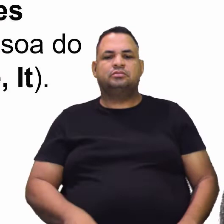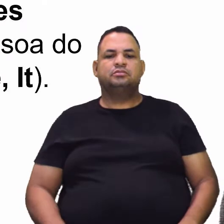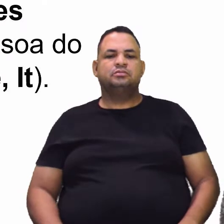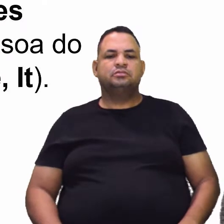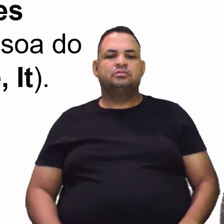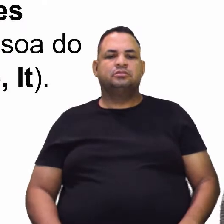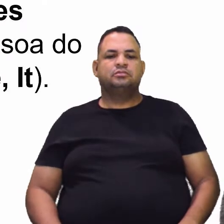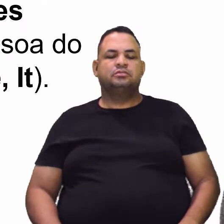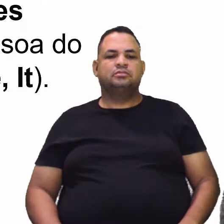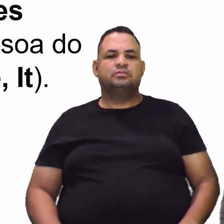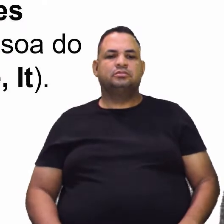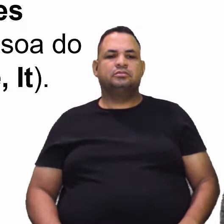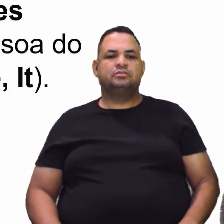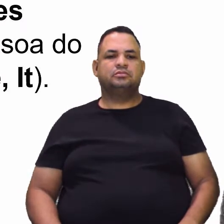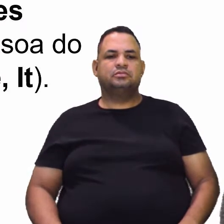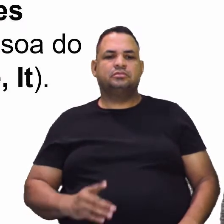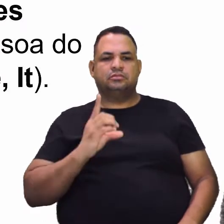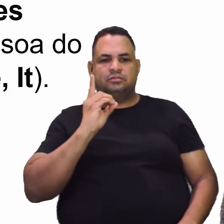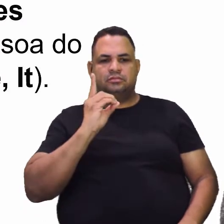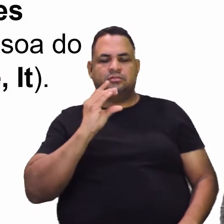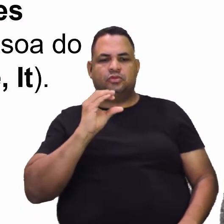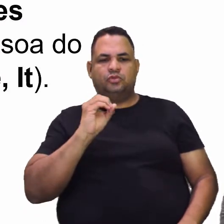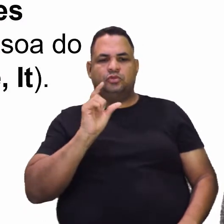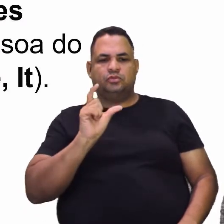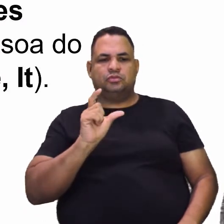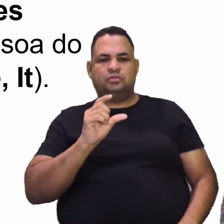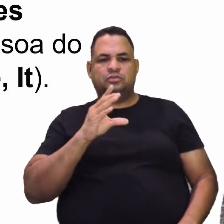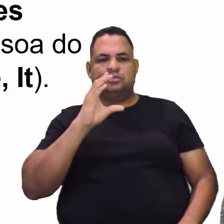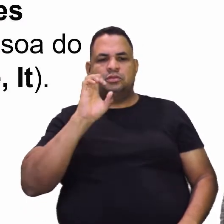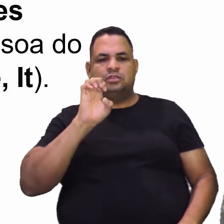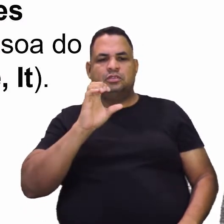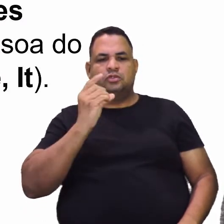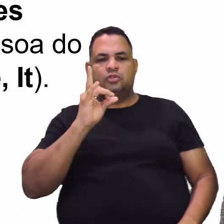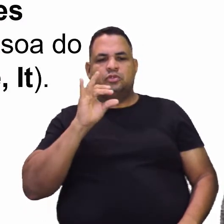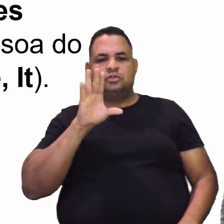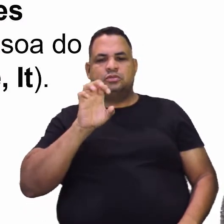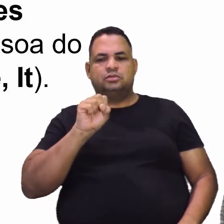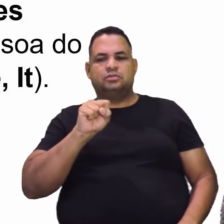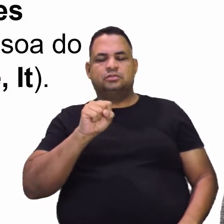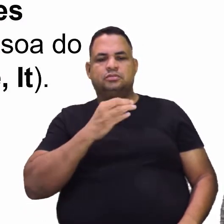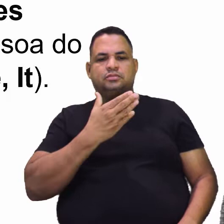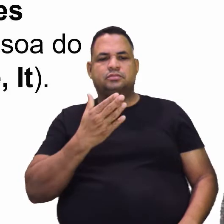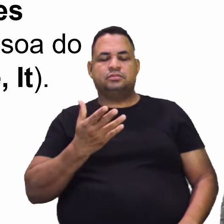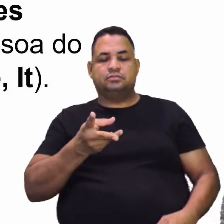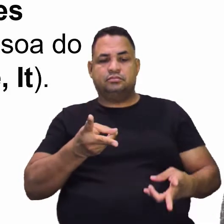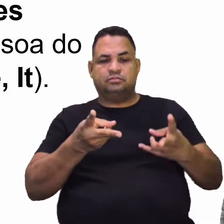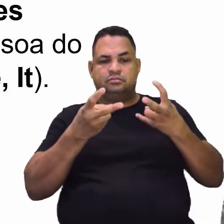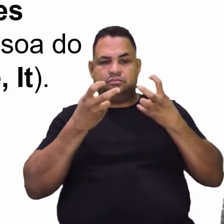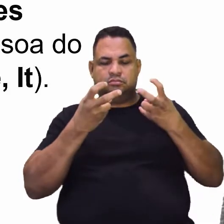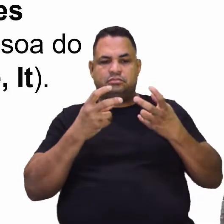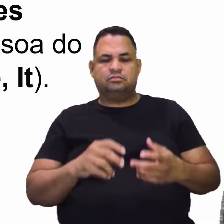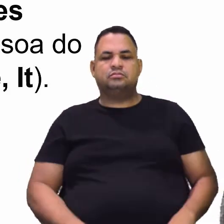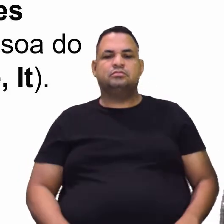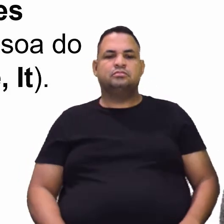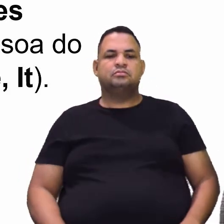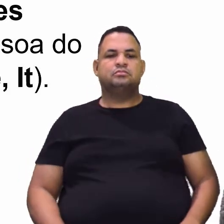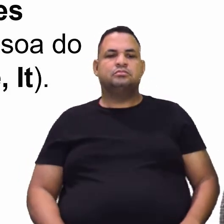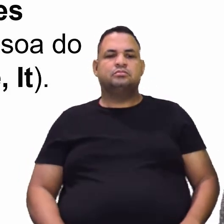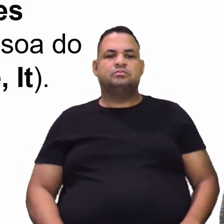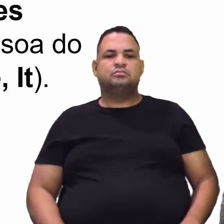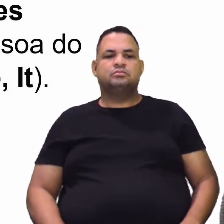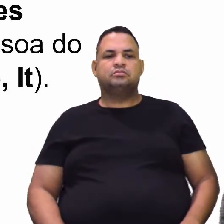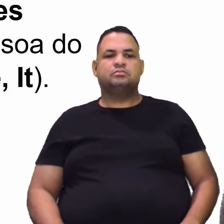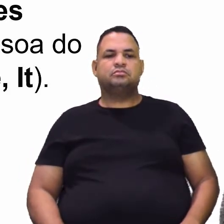vou destacar. O do e o does. Perceba, tá, que o